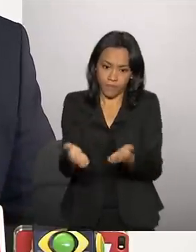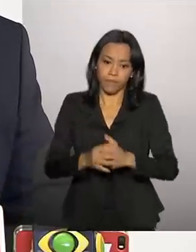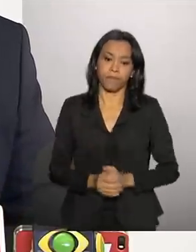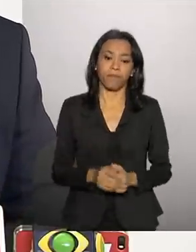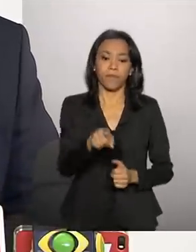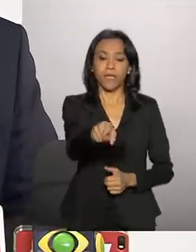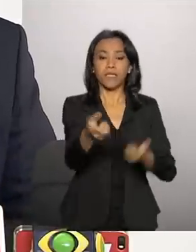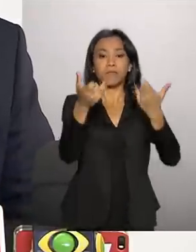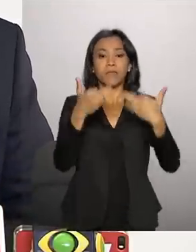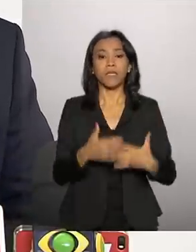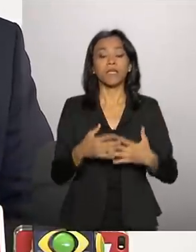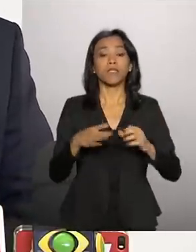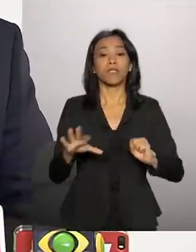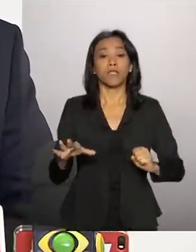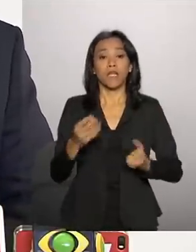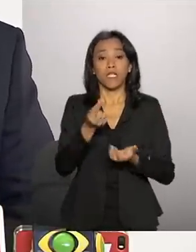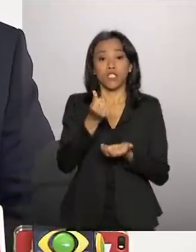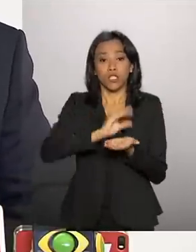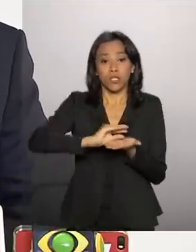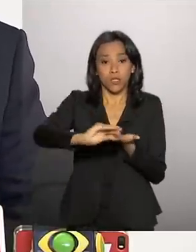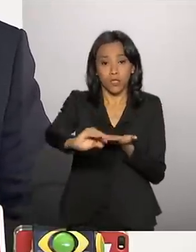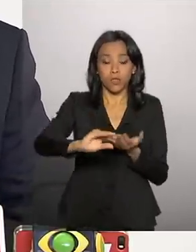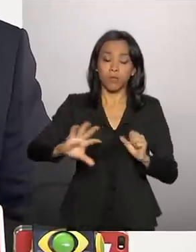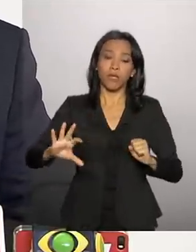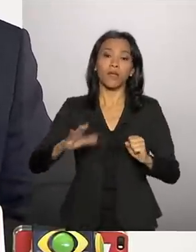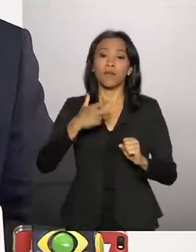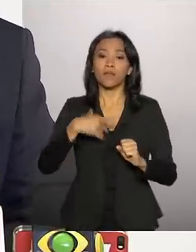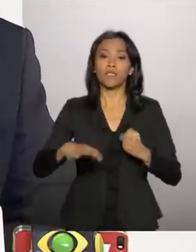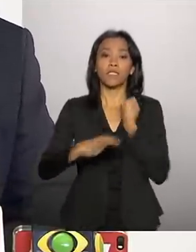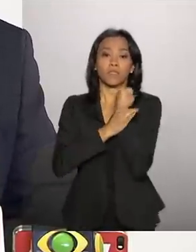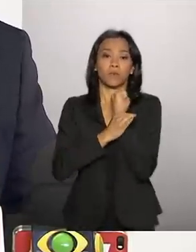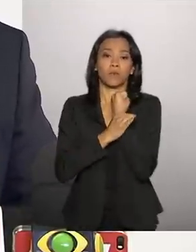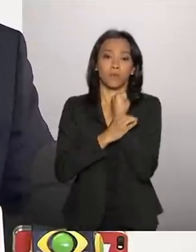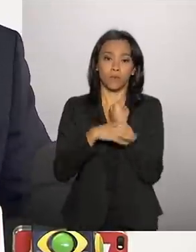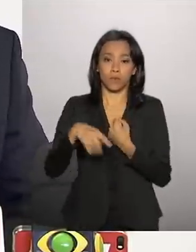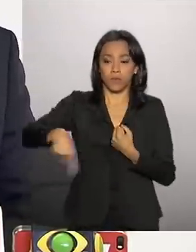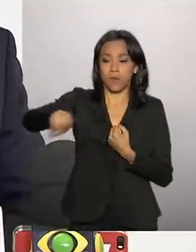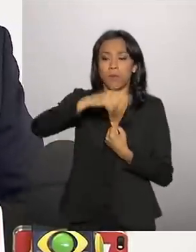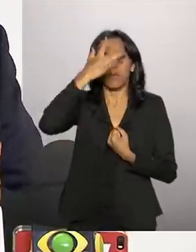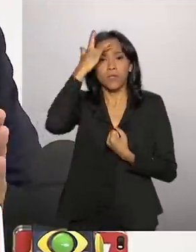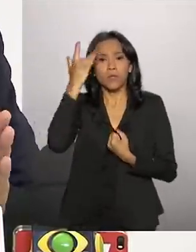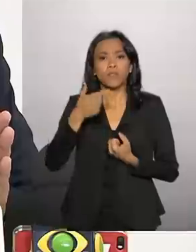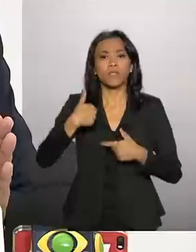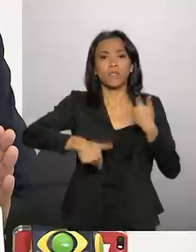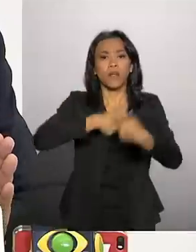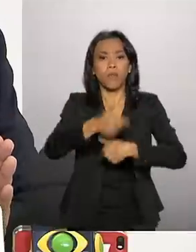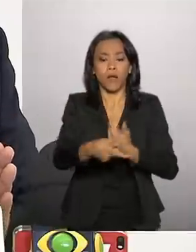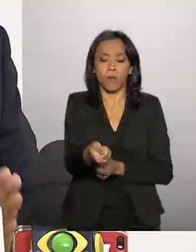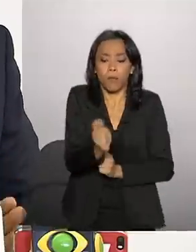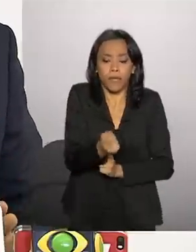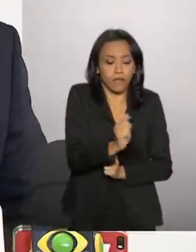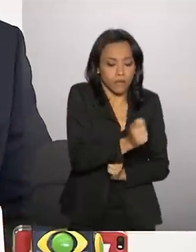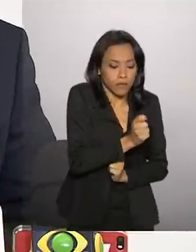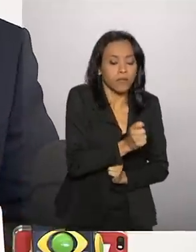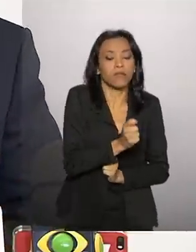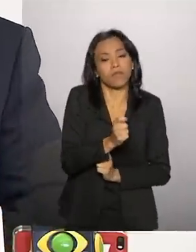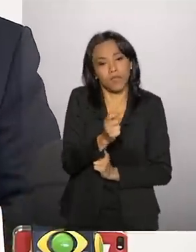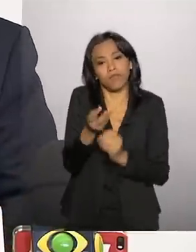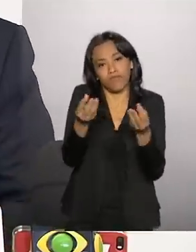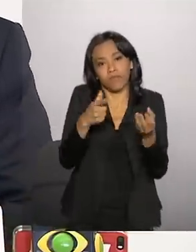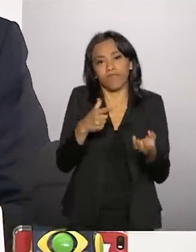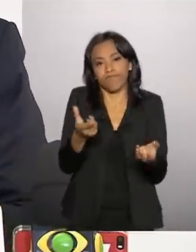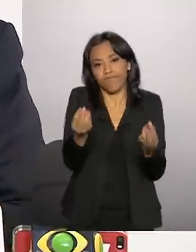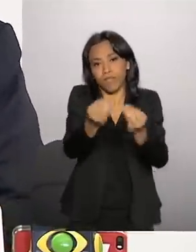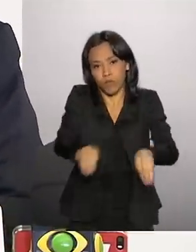Liberação do seguro defeso para os pescadores da região atingidos pela tragédia. Então, ação do Ministério da Economia,